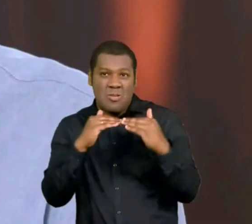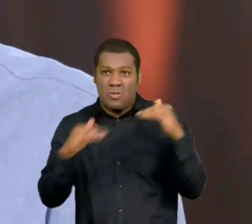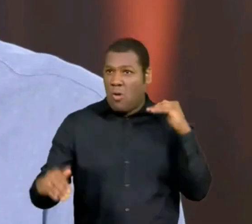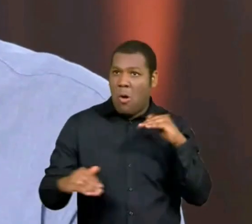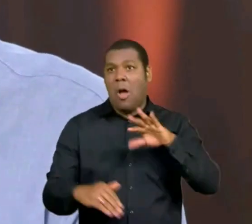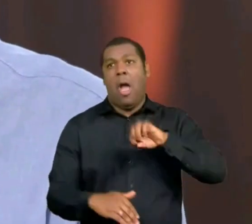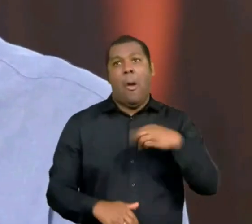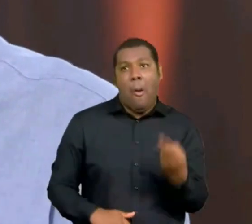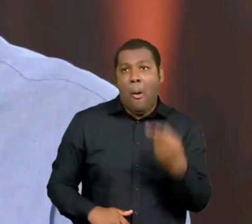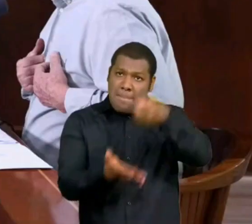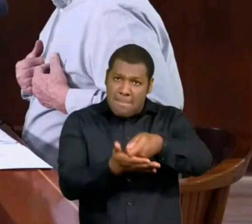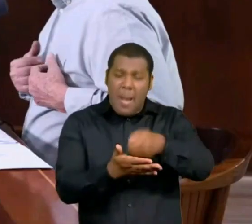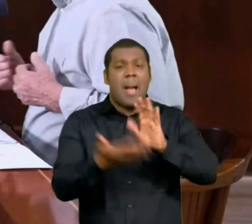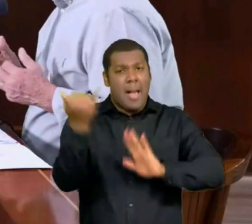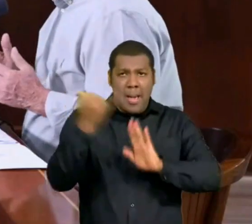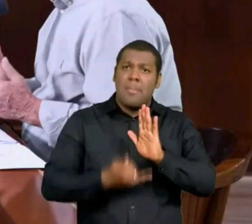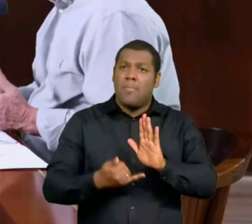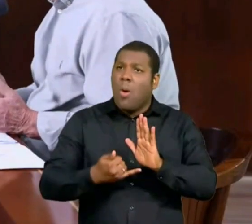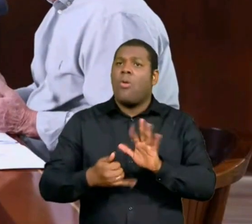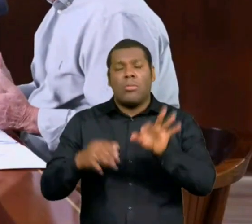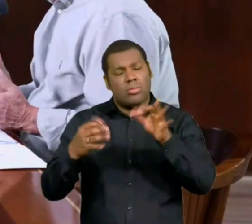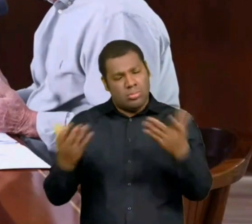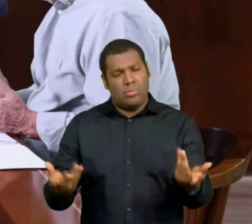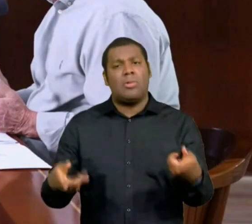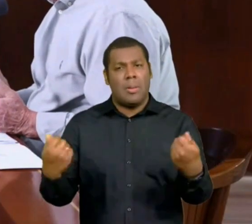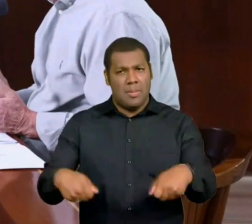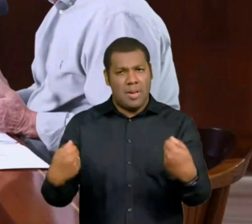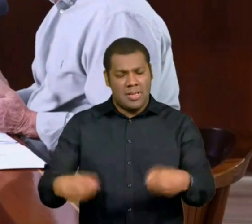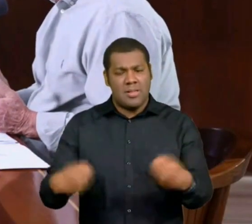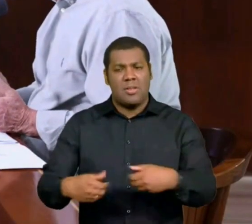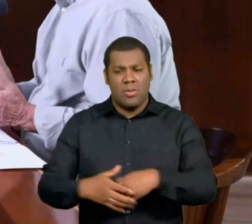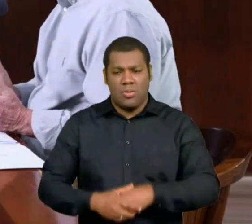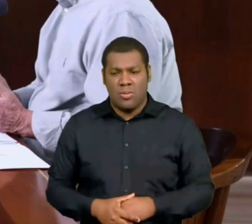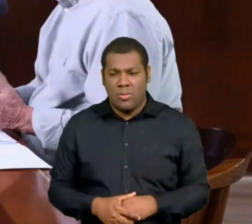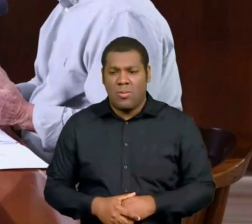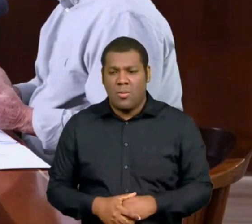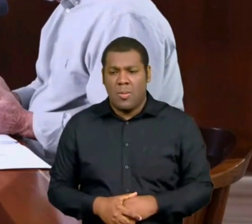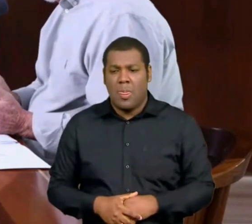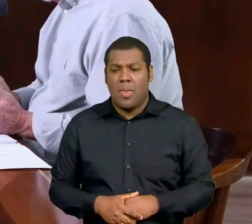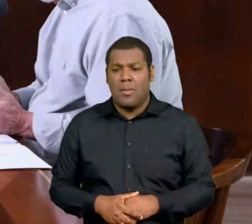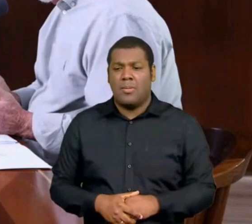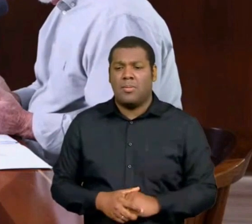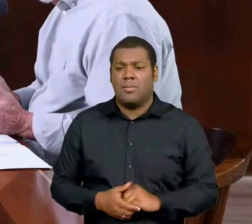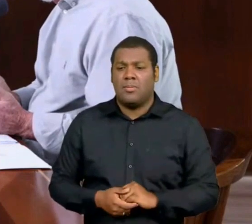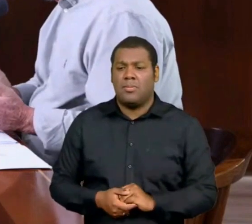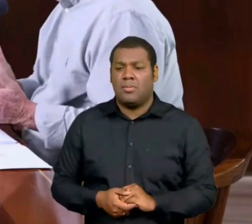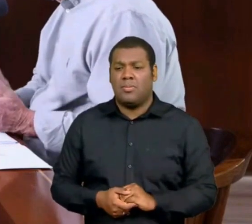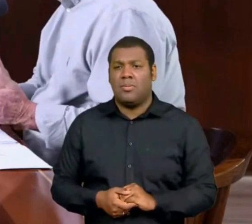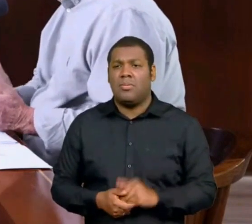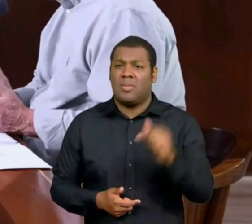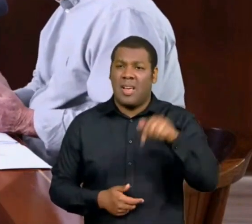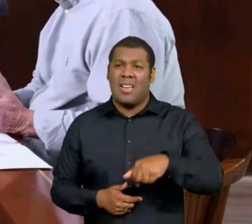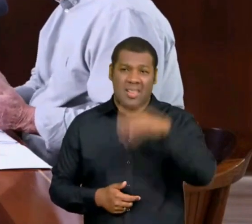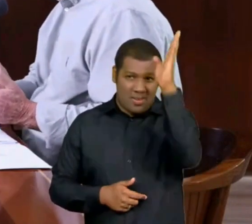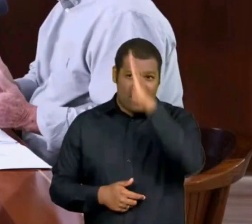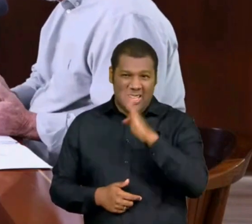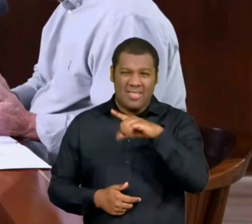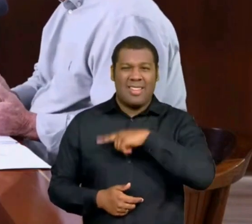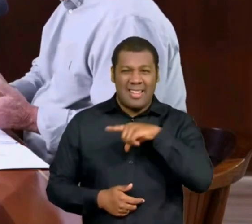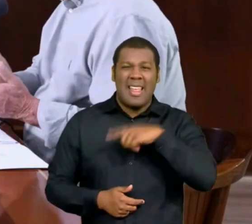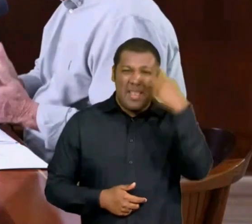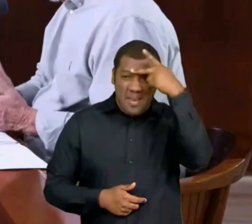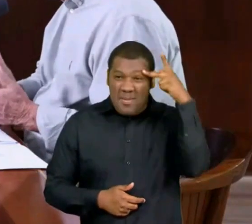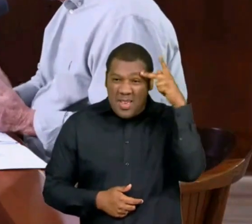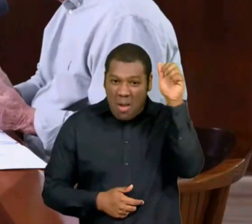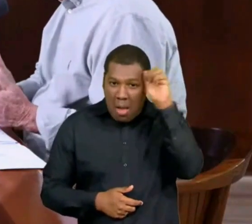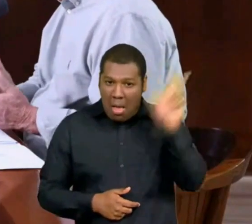vai consertar o Brasil. O que não falta no Brasil são pessoas espertas que sempre estão encontrando um